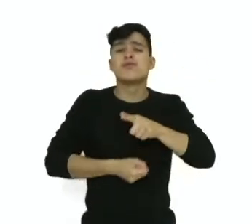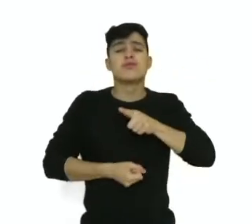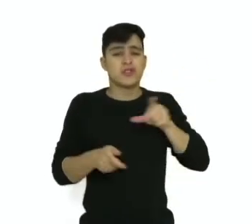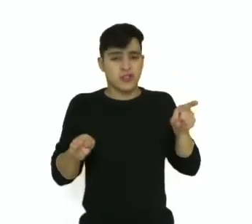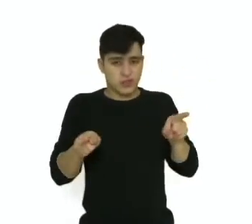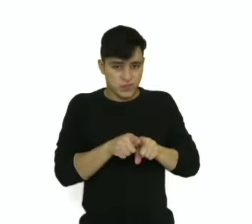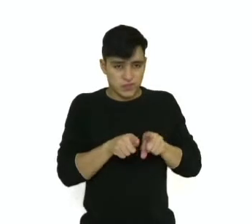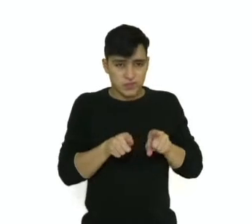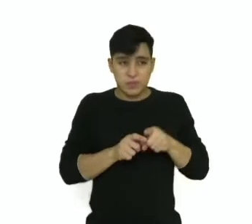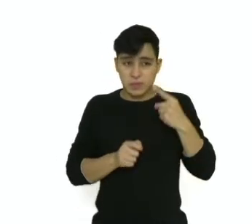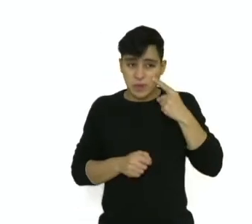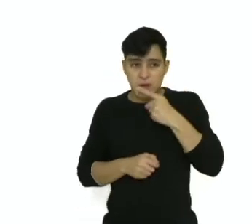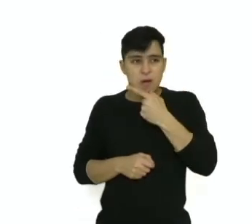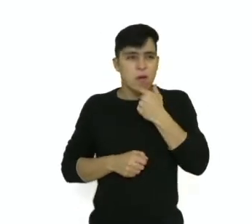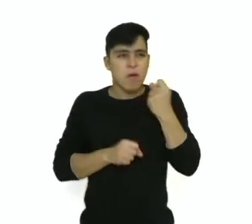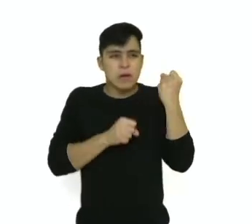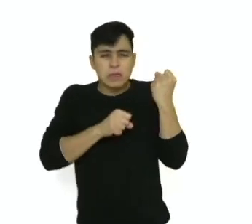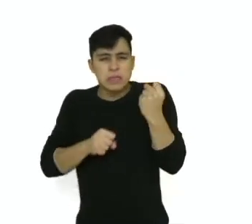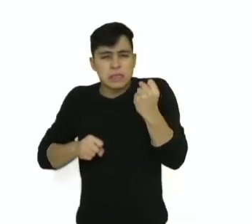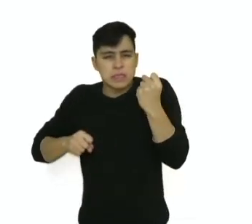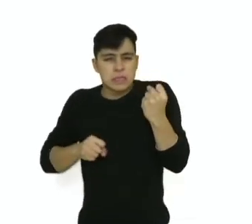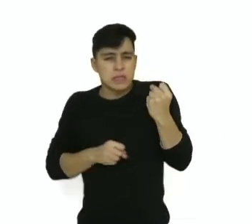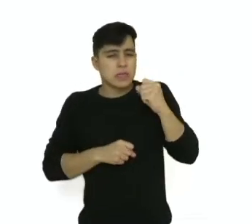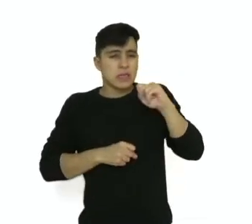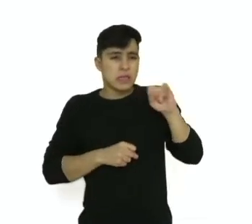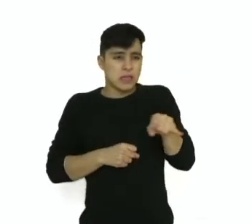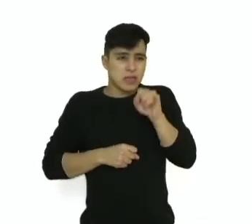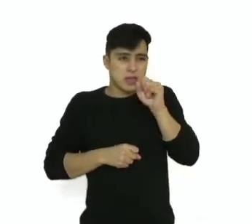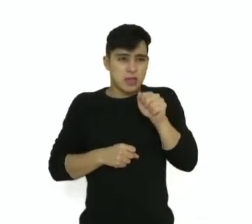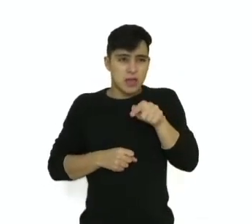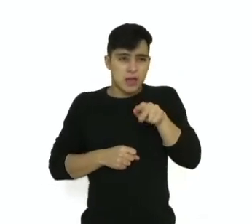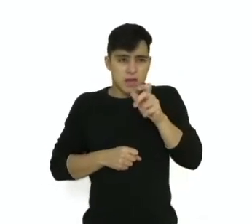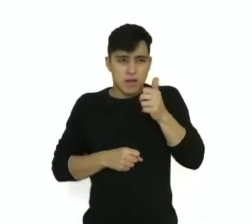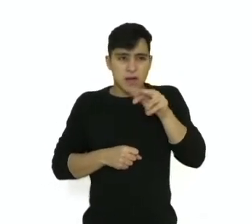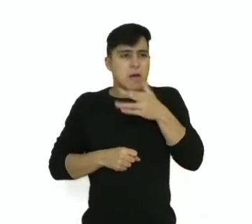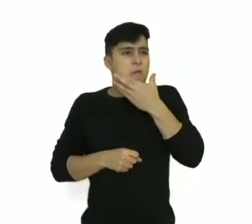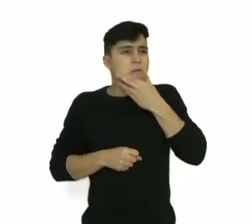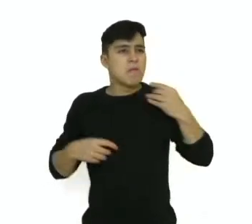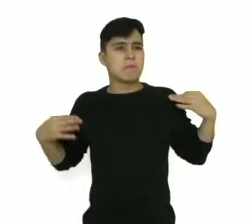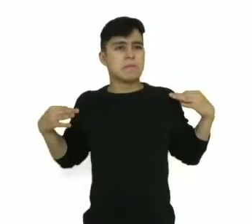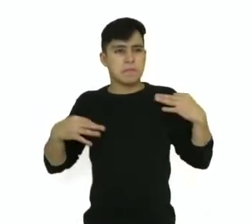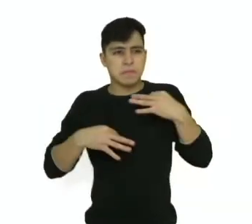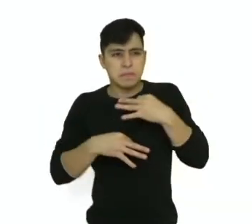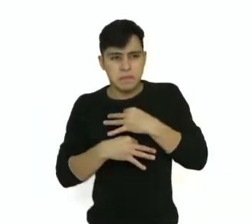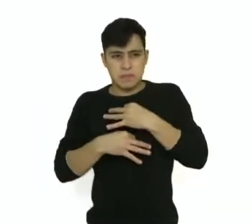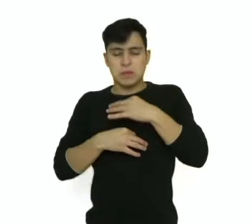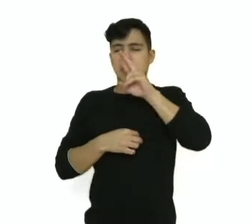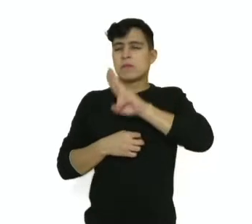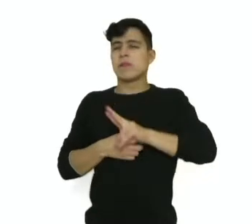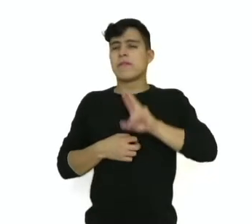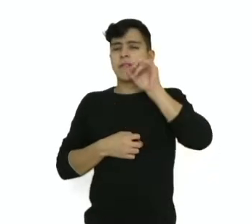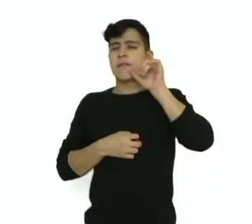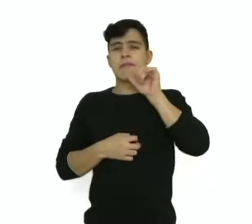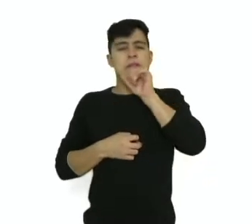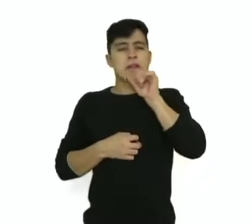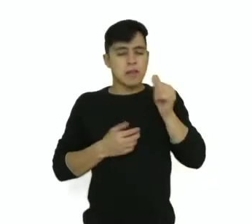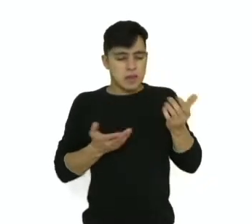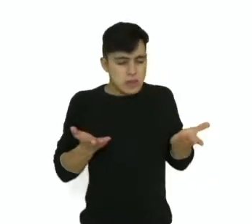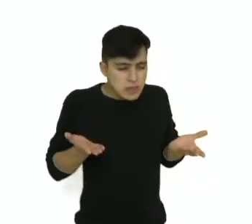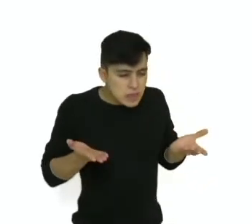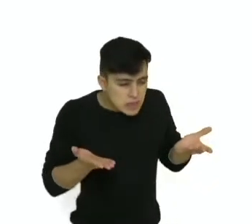do guerreiro jaguar, elite militar asteca, vestimenta de ritual de sacrifício, que está no